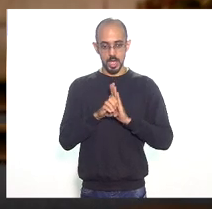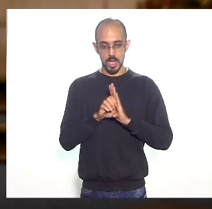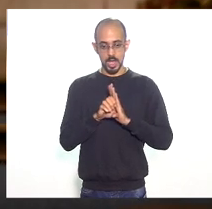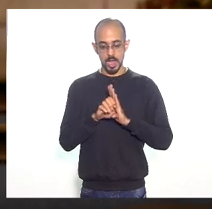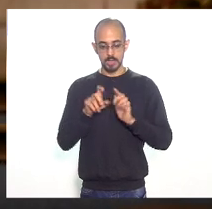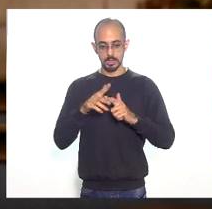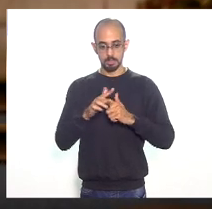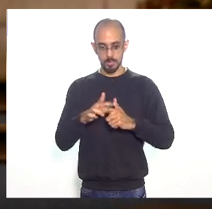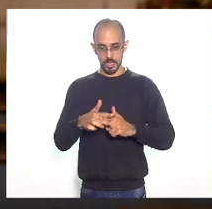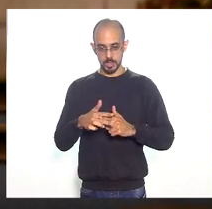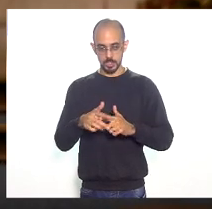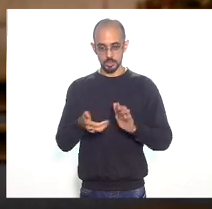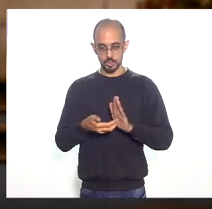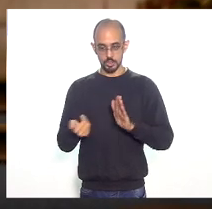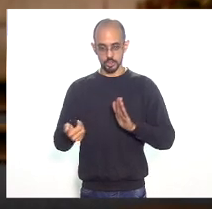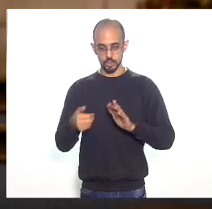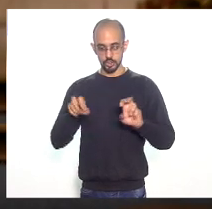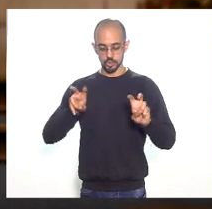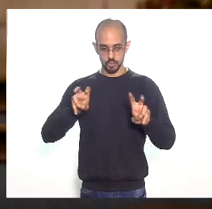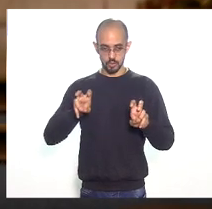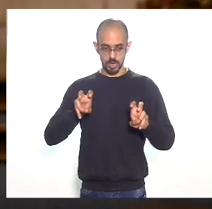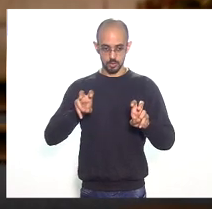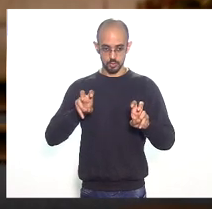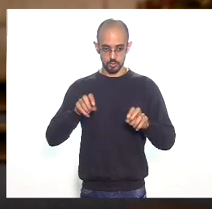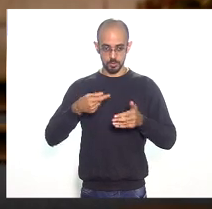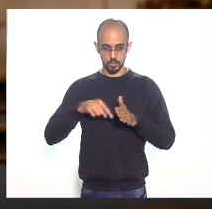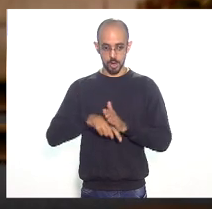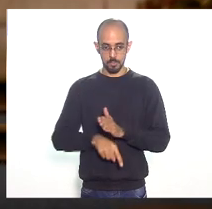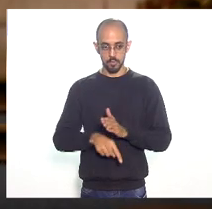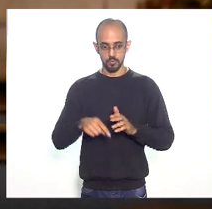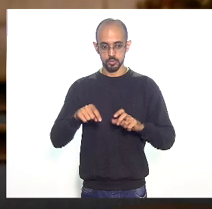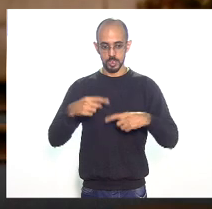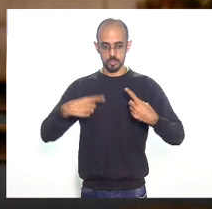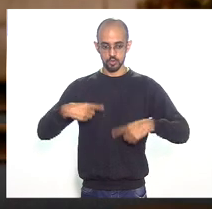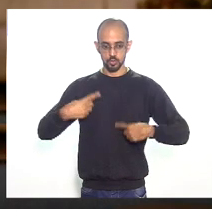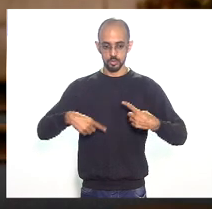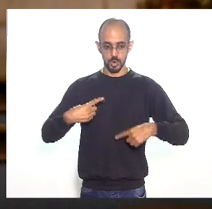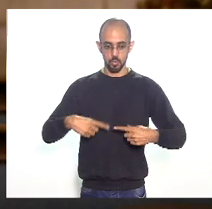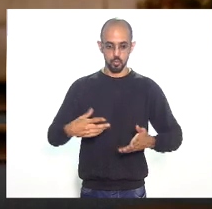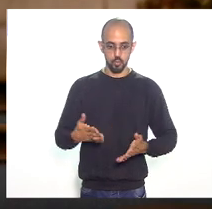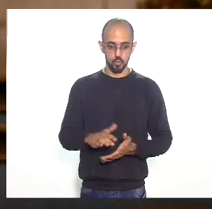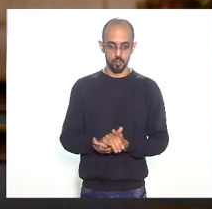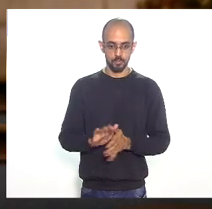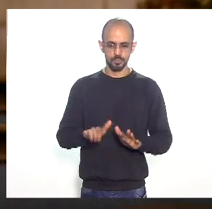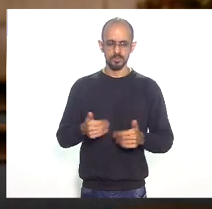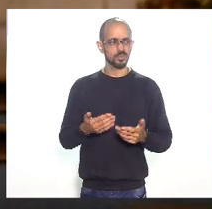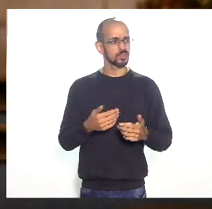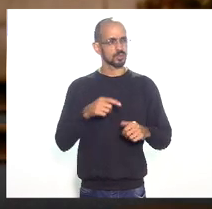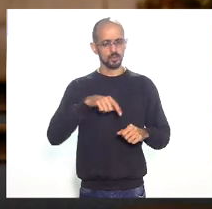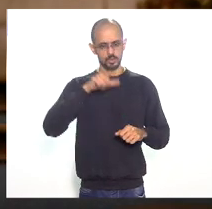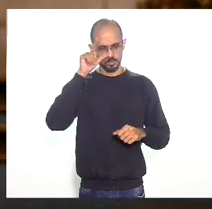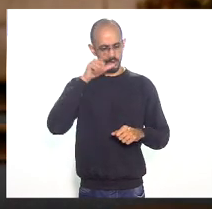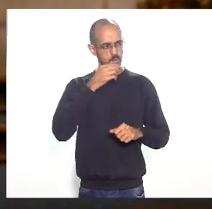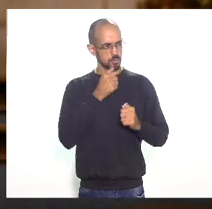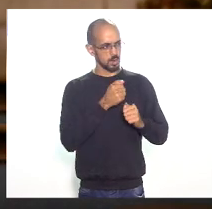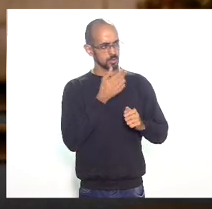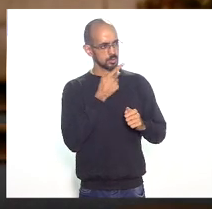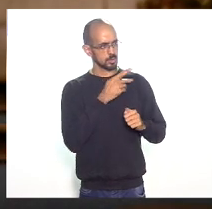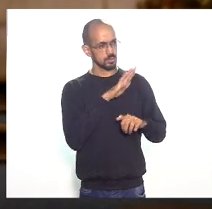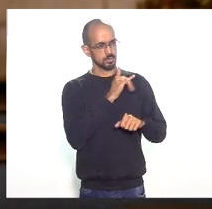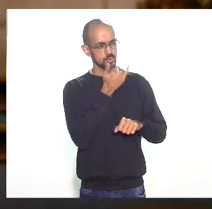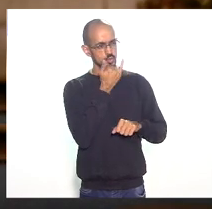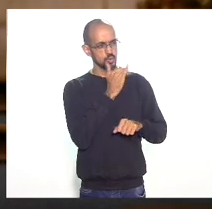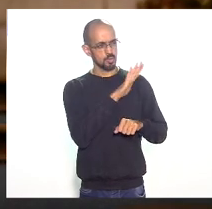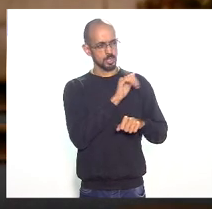gente aprofundar essa discussão, ok? Sr. Presidente, só uma questão de ordem sobre isso. Não, deixa eu abrir, Luiz.